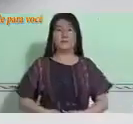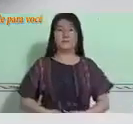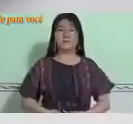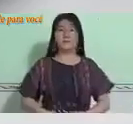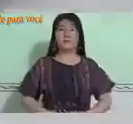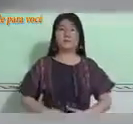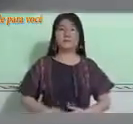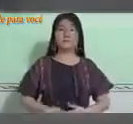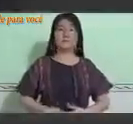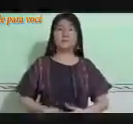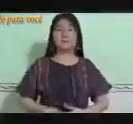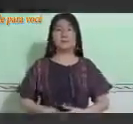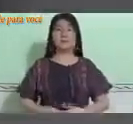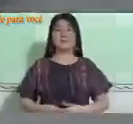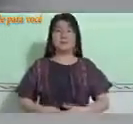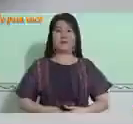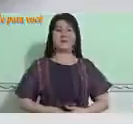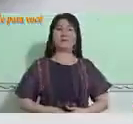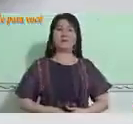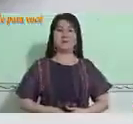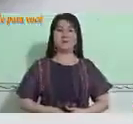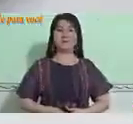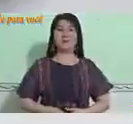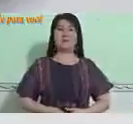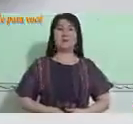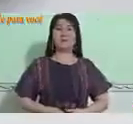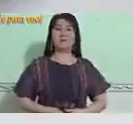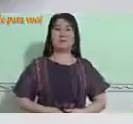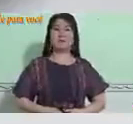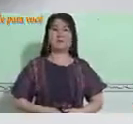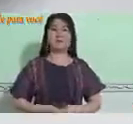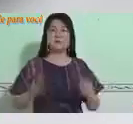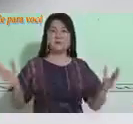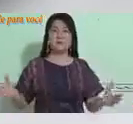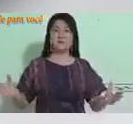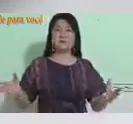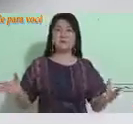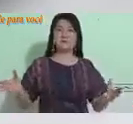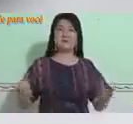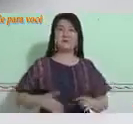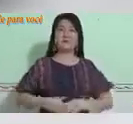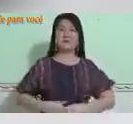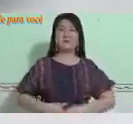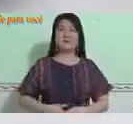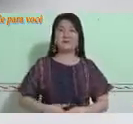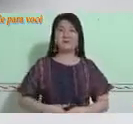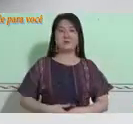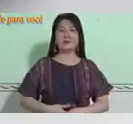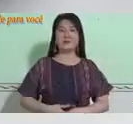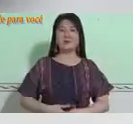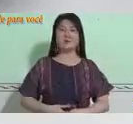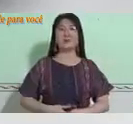perfumes, ácaros ou fungos, sendo mais frequentes logo pela manhã ou à noite, quando a pessoa vai se deitar